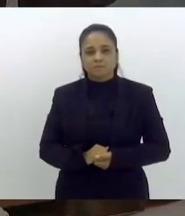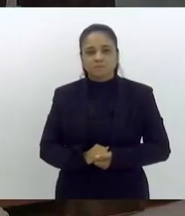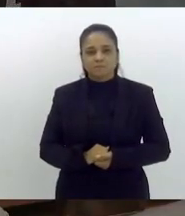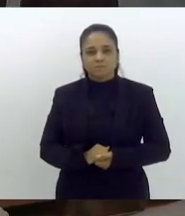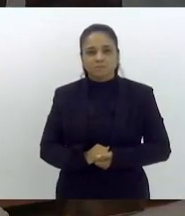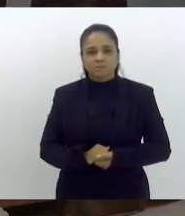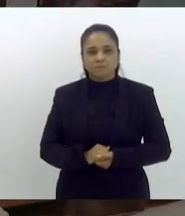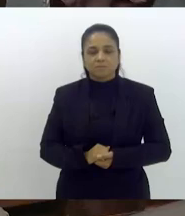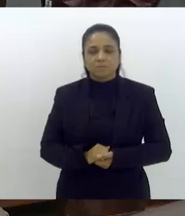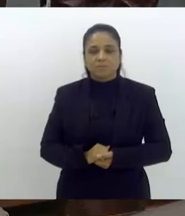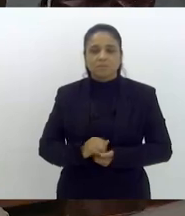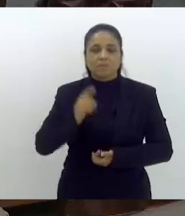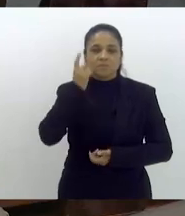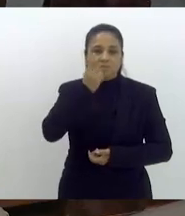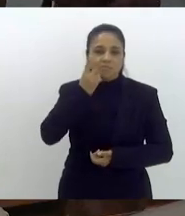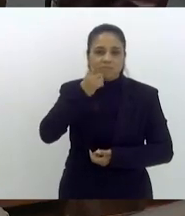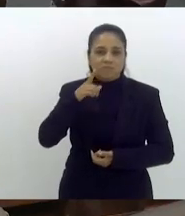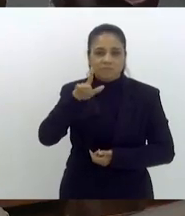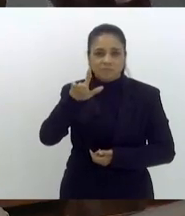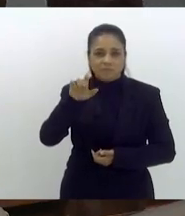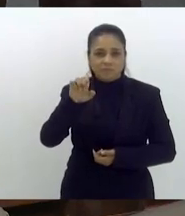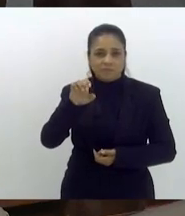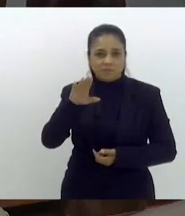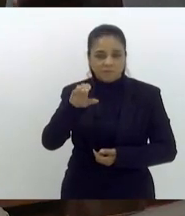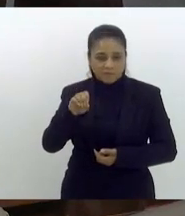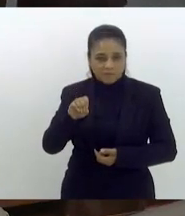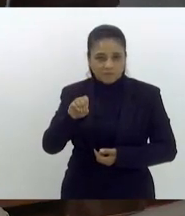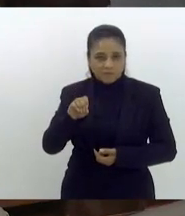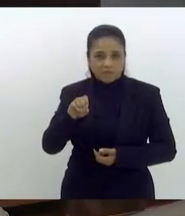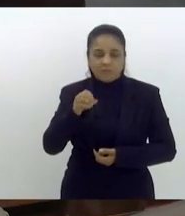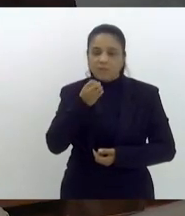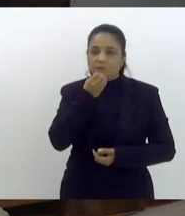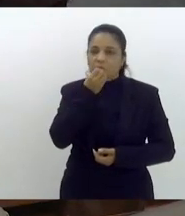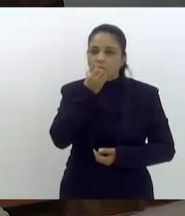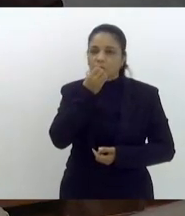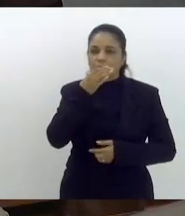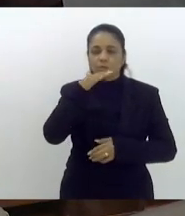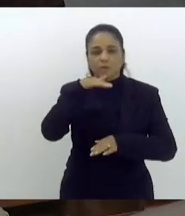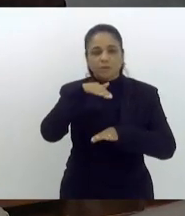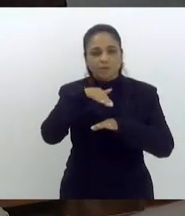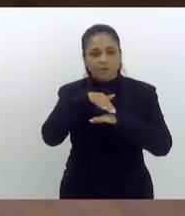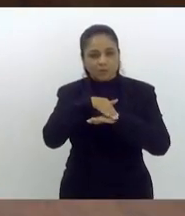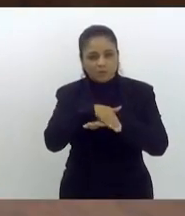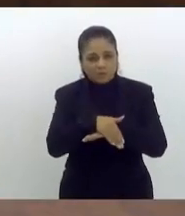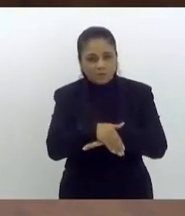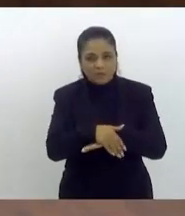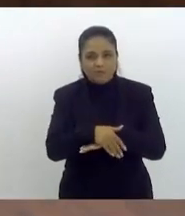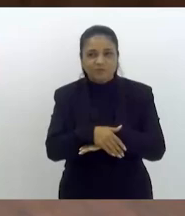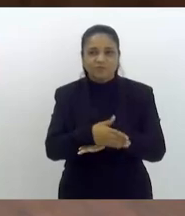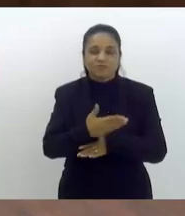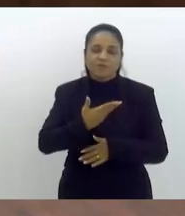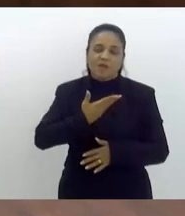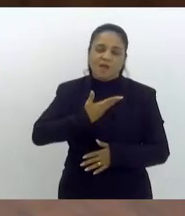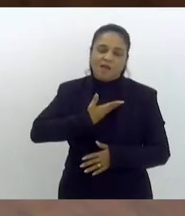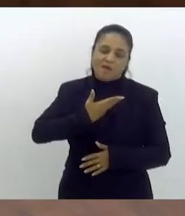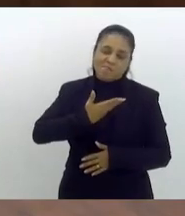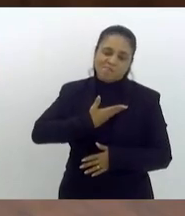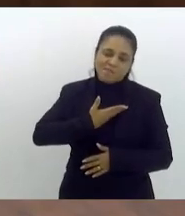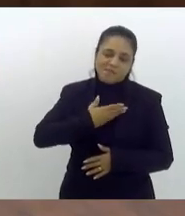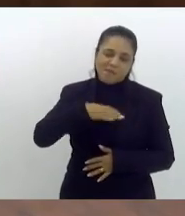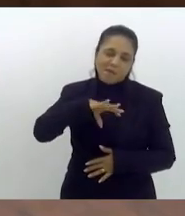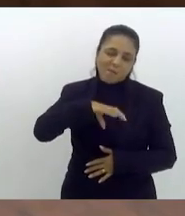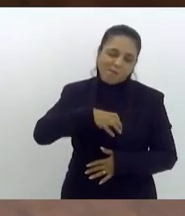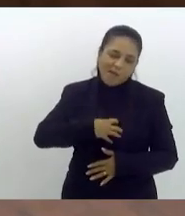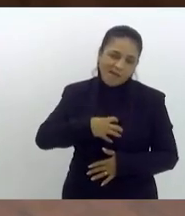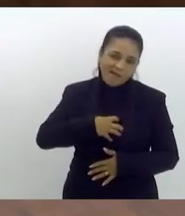Deputado Leo boa noite deputada querida amiga baiana